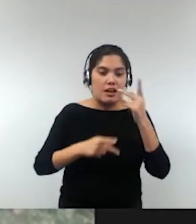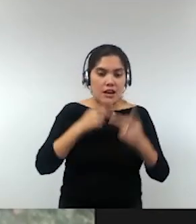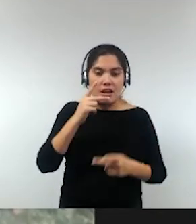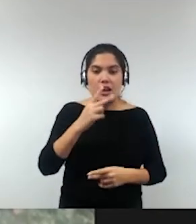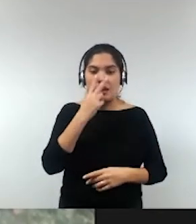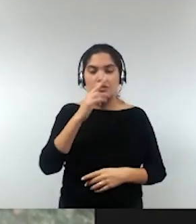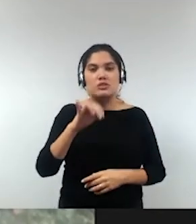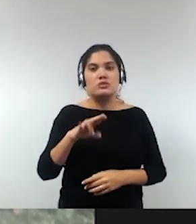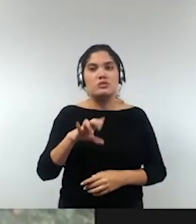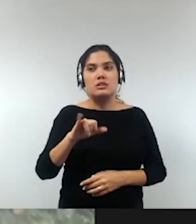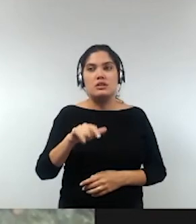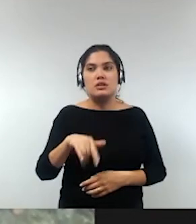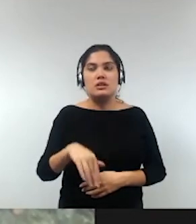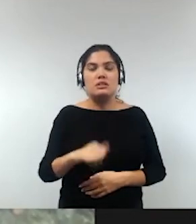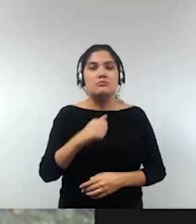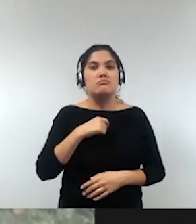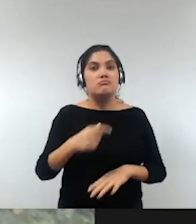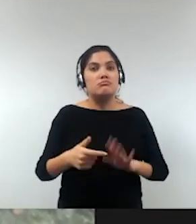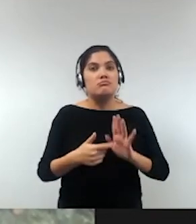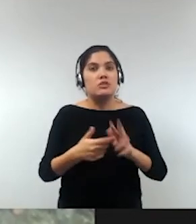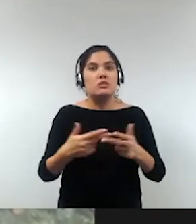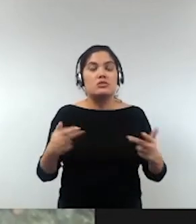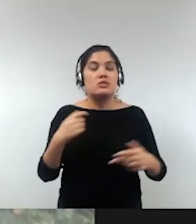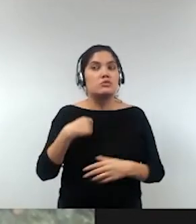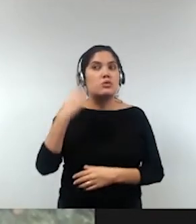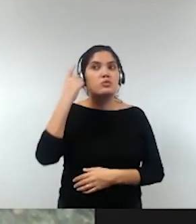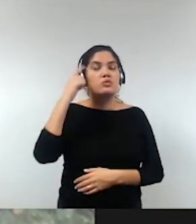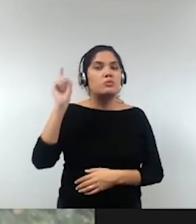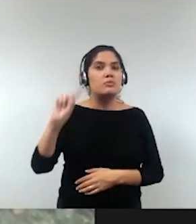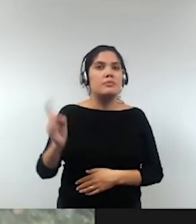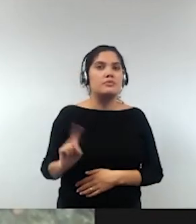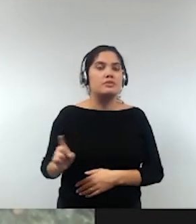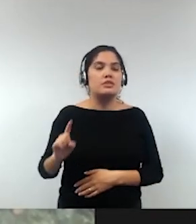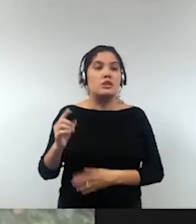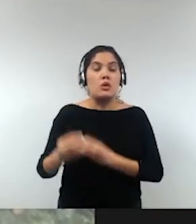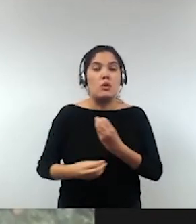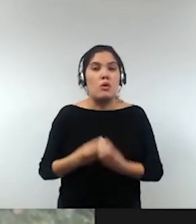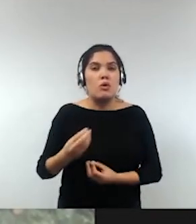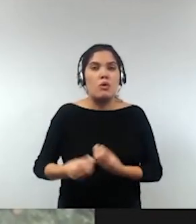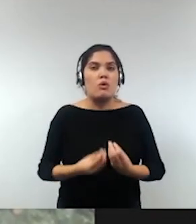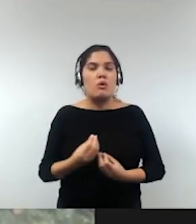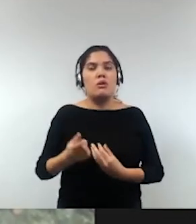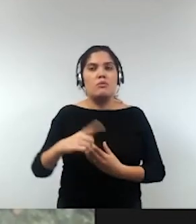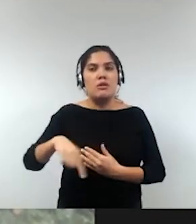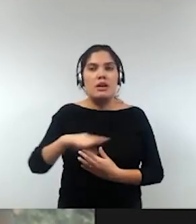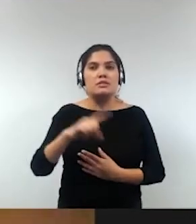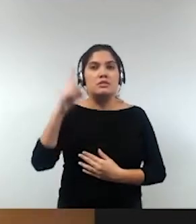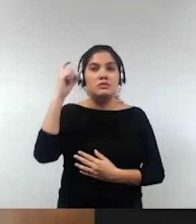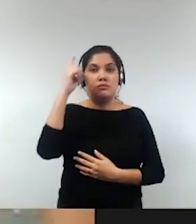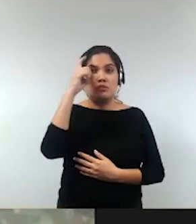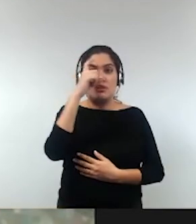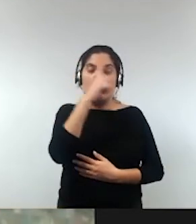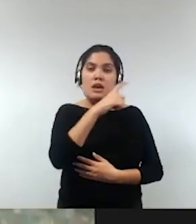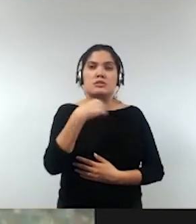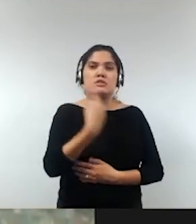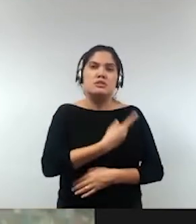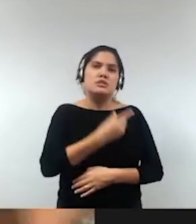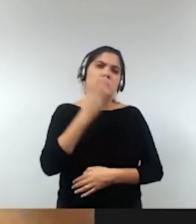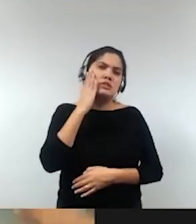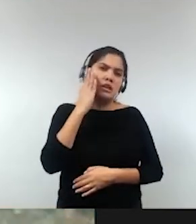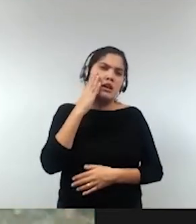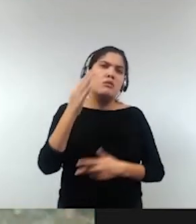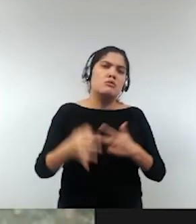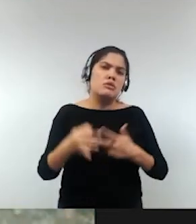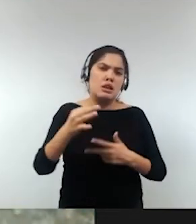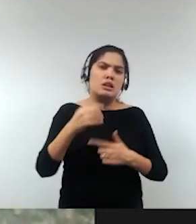Juliana trouxe realmente um ponto que eu não tinha ainda parado para pensar, como essa dificuldade, a gente sabe que o Poder Judiciário